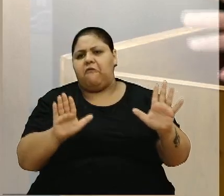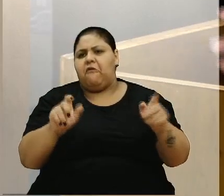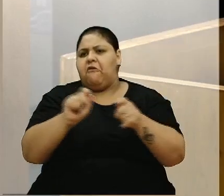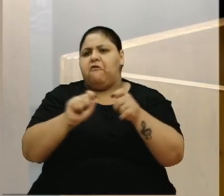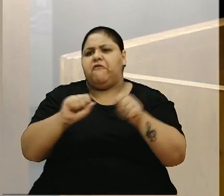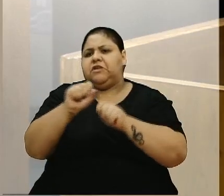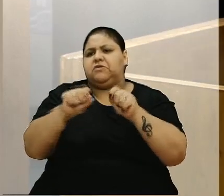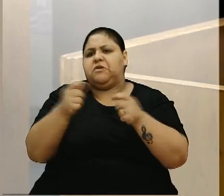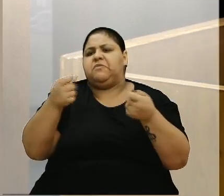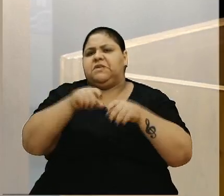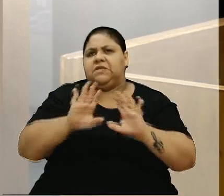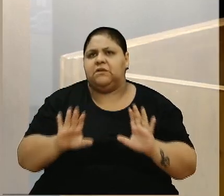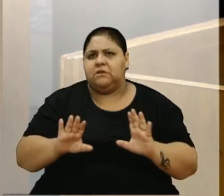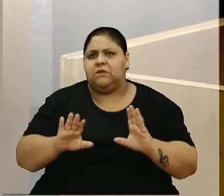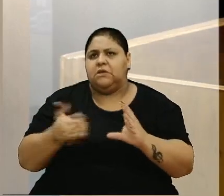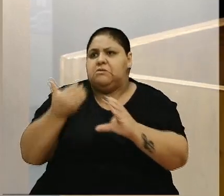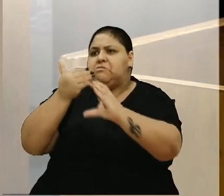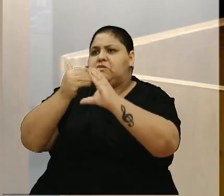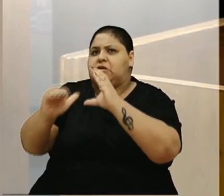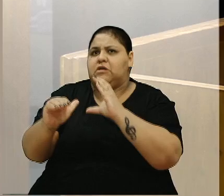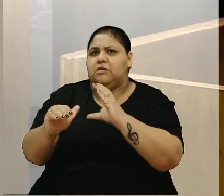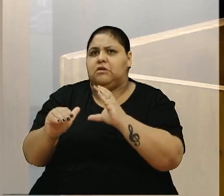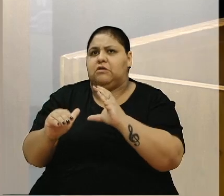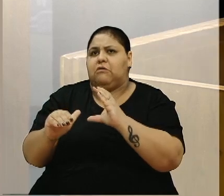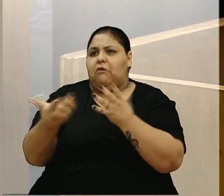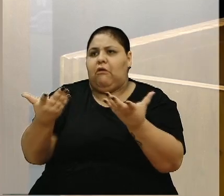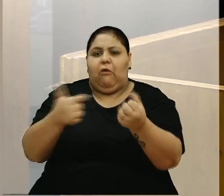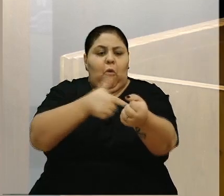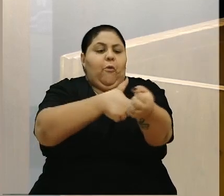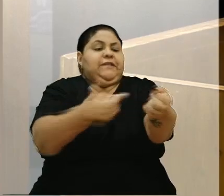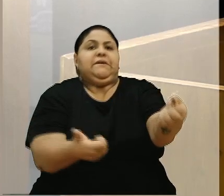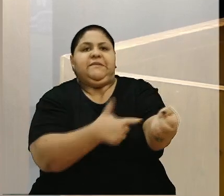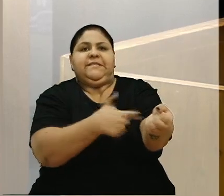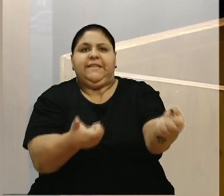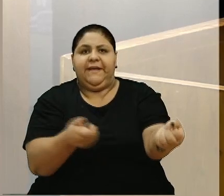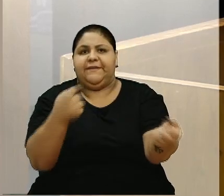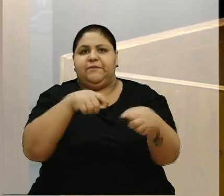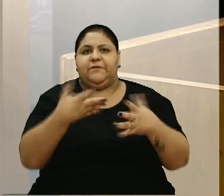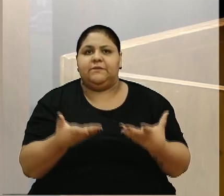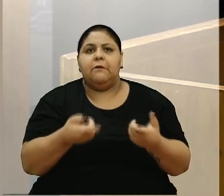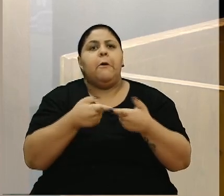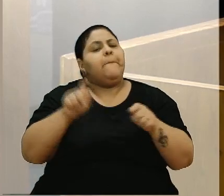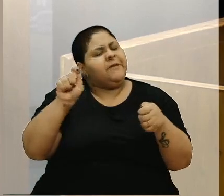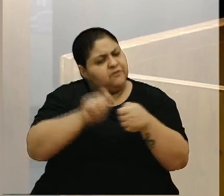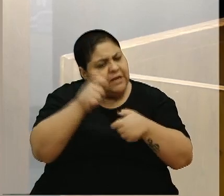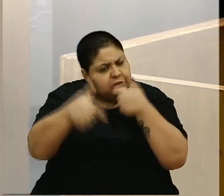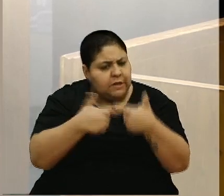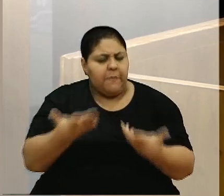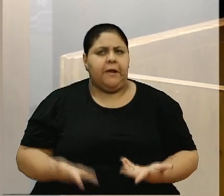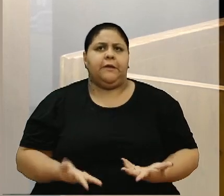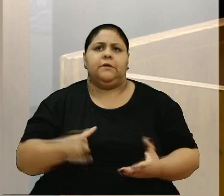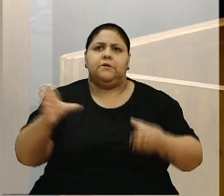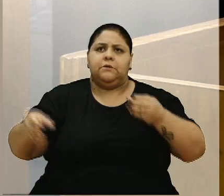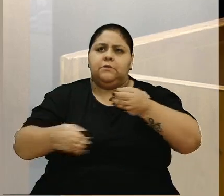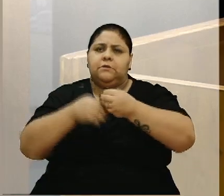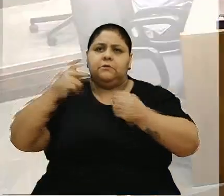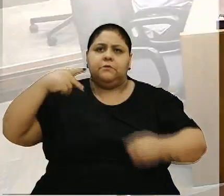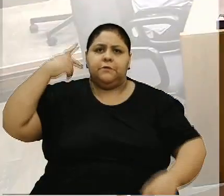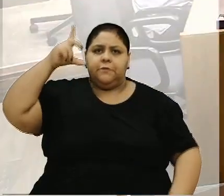for preciso. Mandamos até um exame do sangue do cara que está pedindo. Mas faça o serviço. Sua parte, vereador